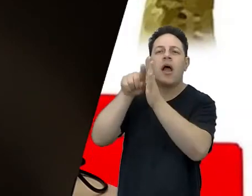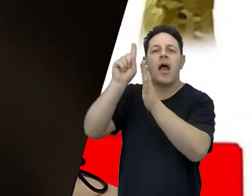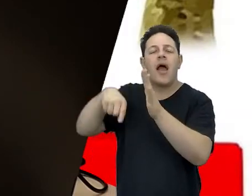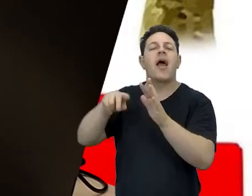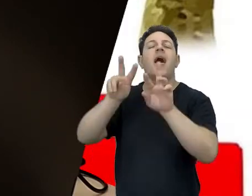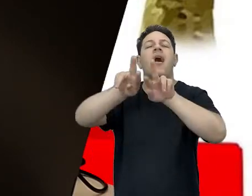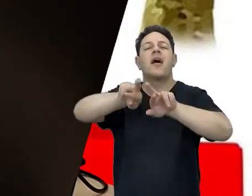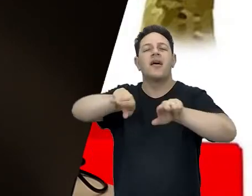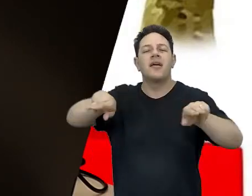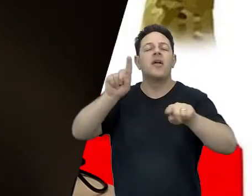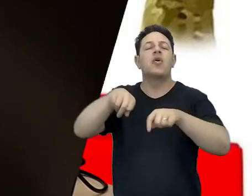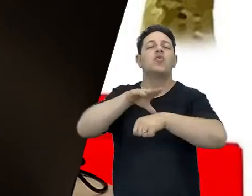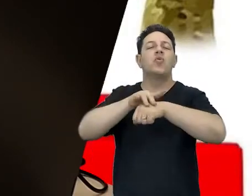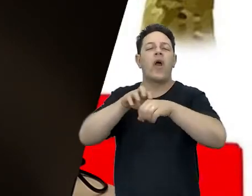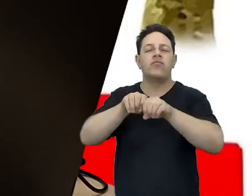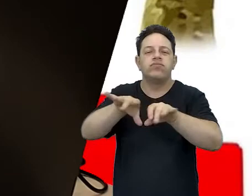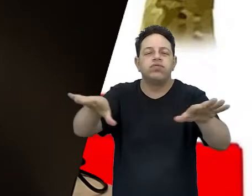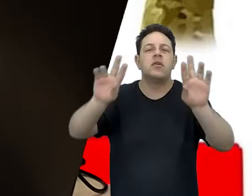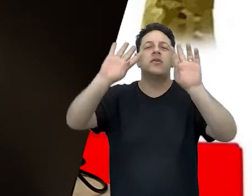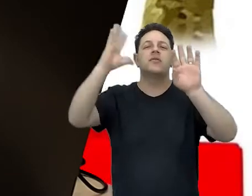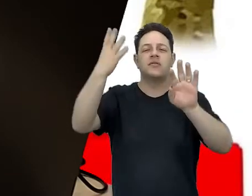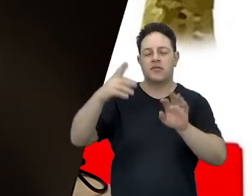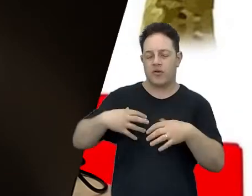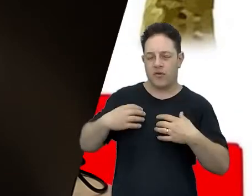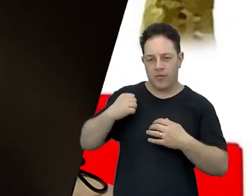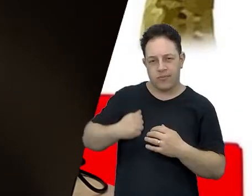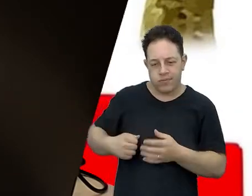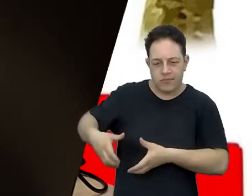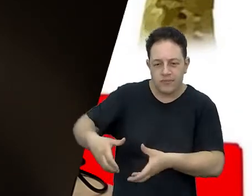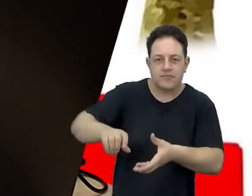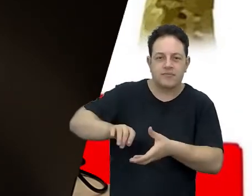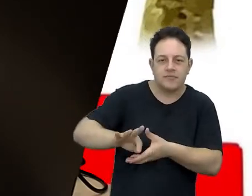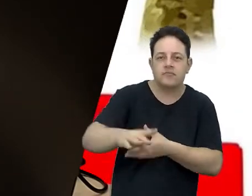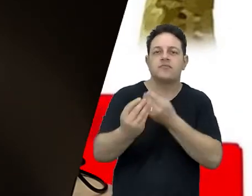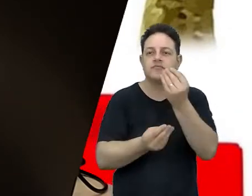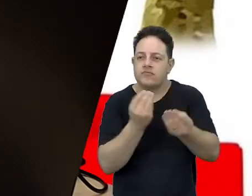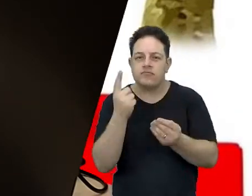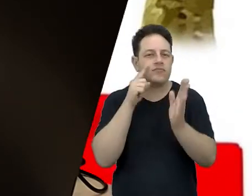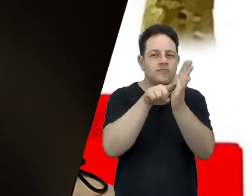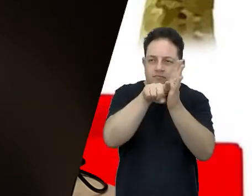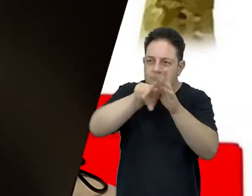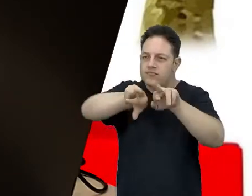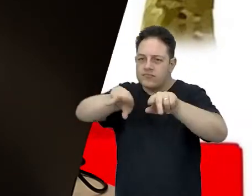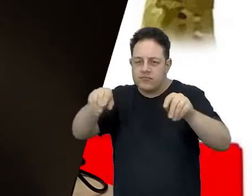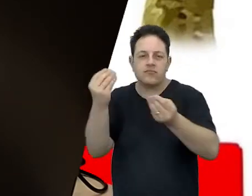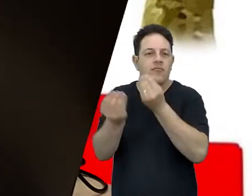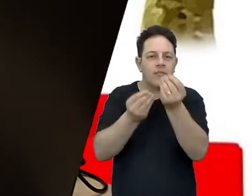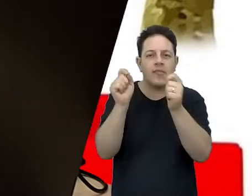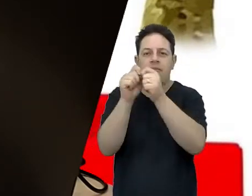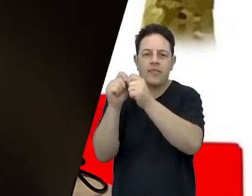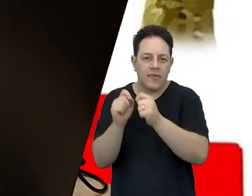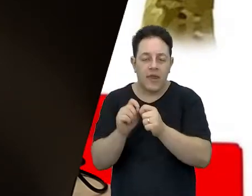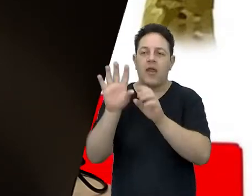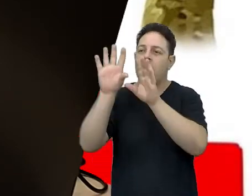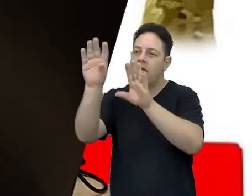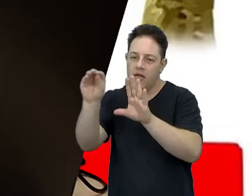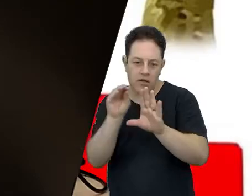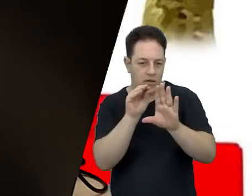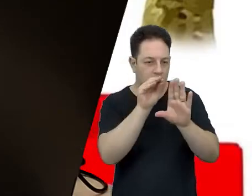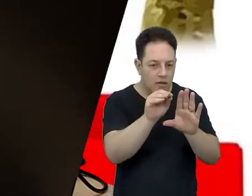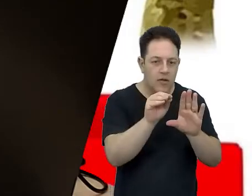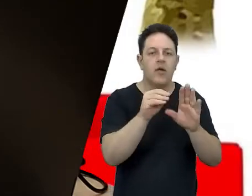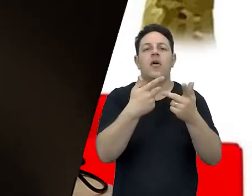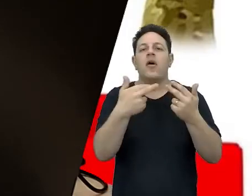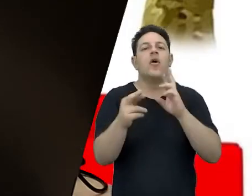a gente planejou toda a pesquisa estatística, viu como planejar, viu como executar e fez a realização da pesquisa, né? E aí pegamos todos